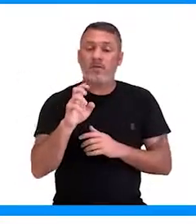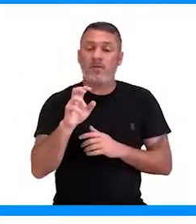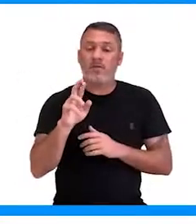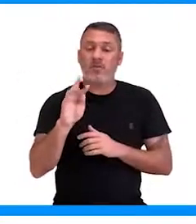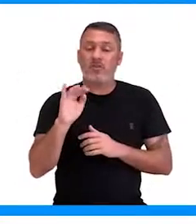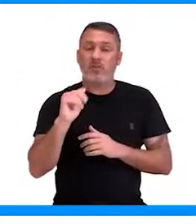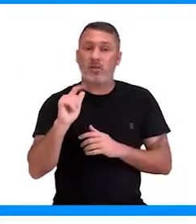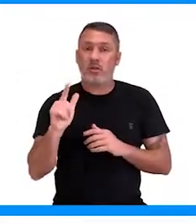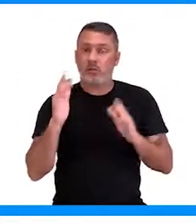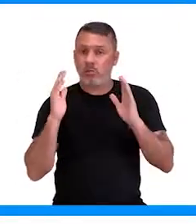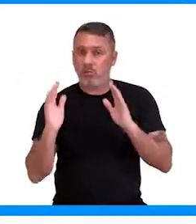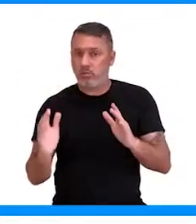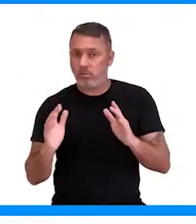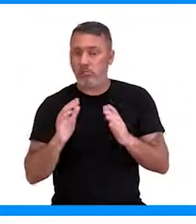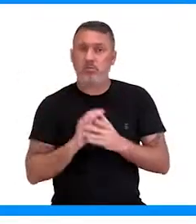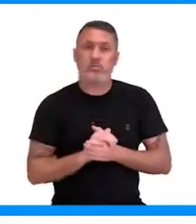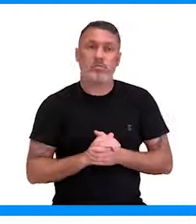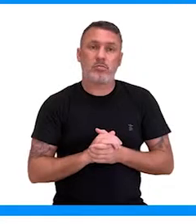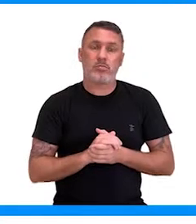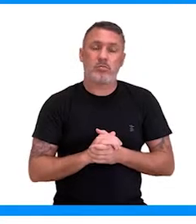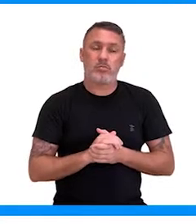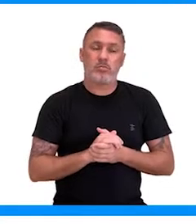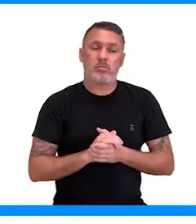na vertical,